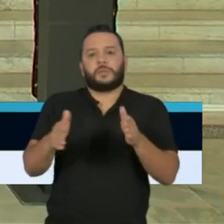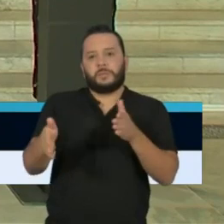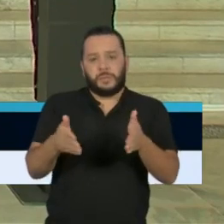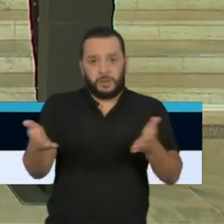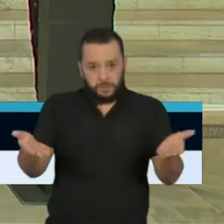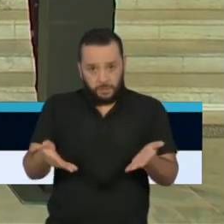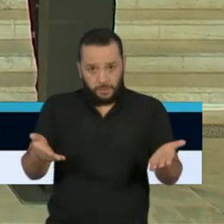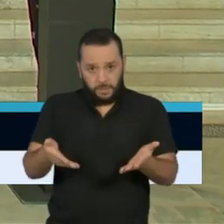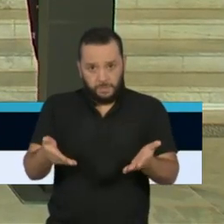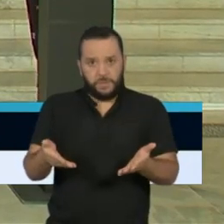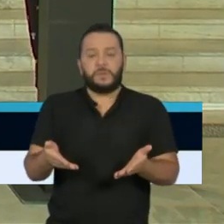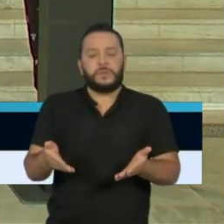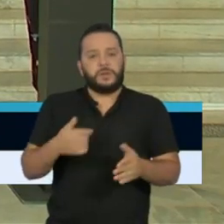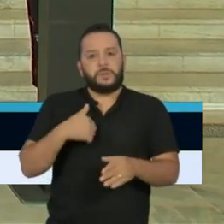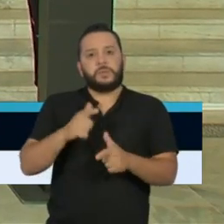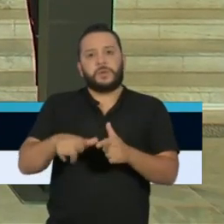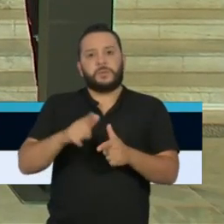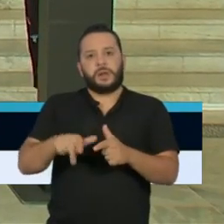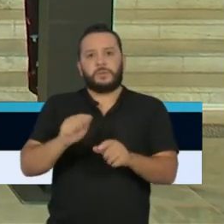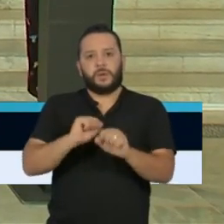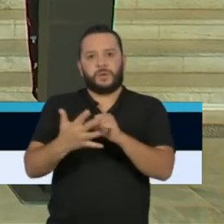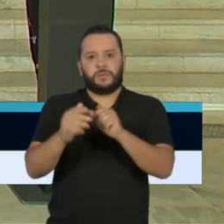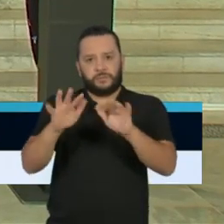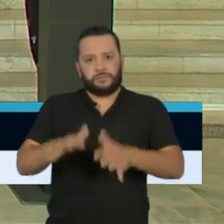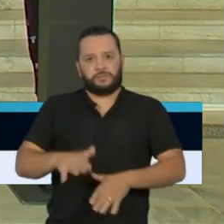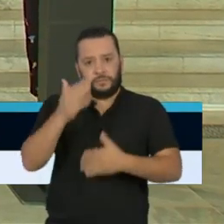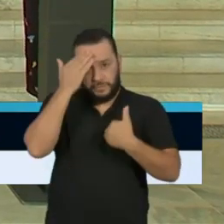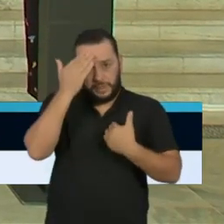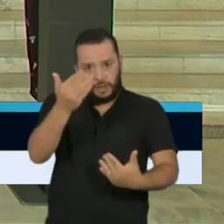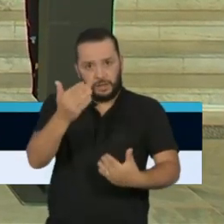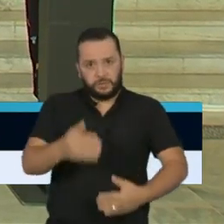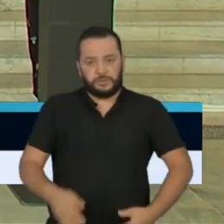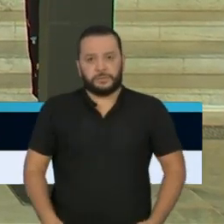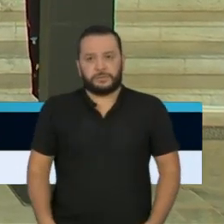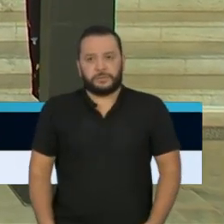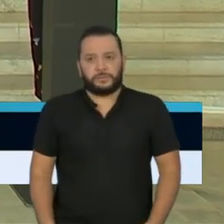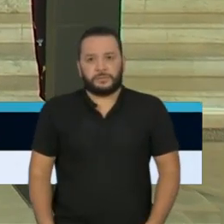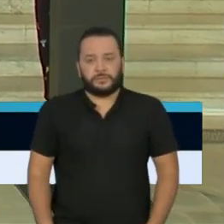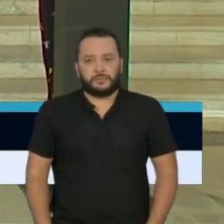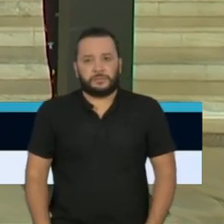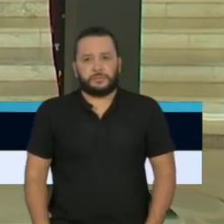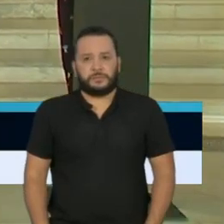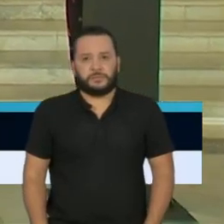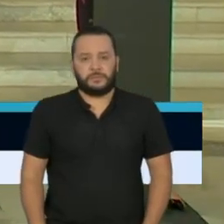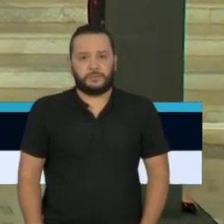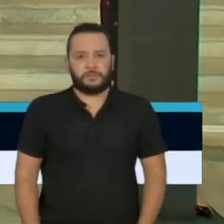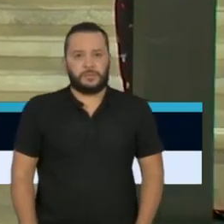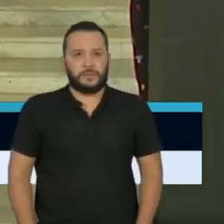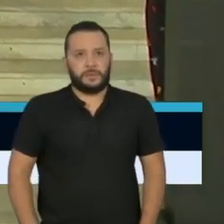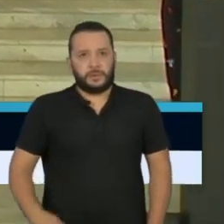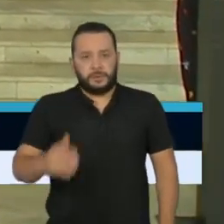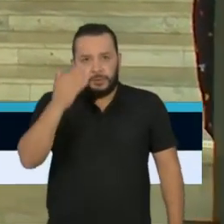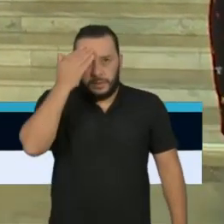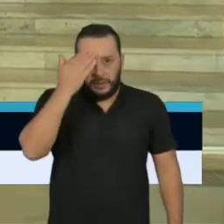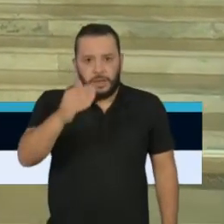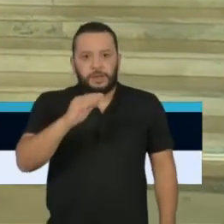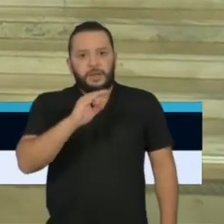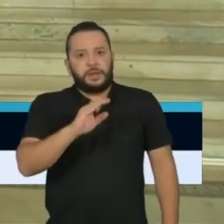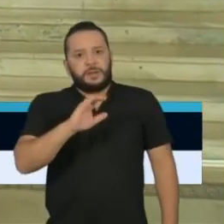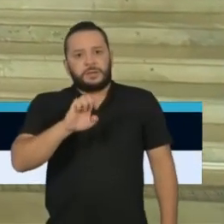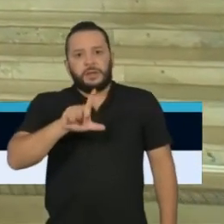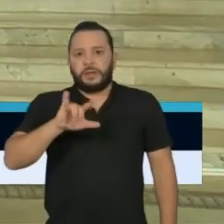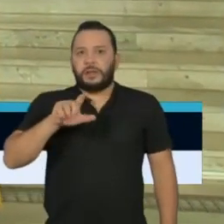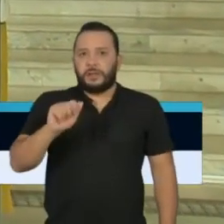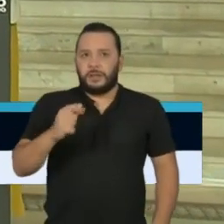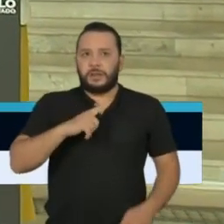é nossa crise do coronavírus. Muito obrigada. Obrigado, Célia Parnes. Todas